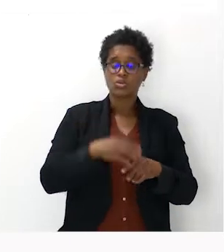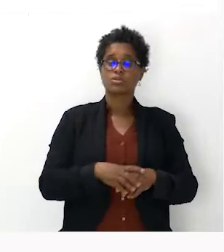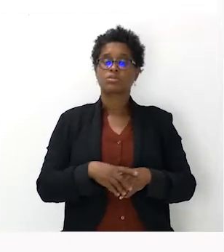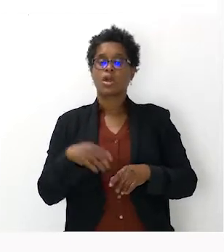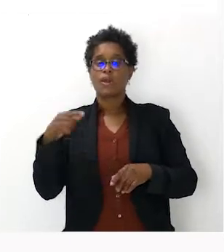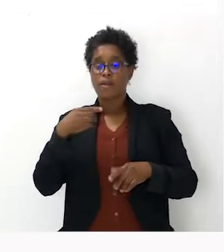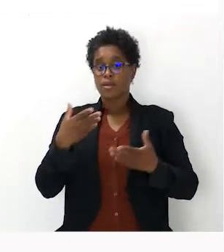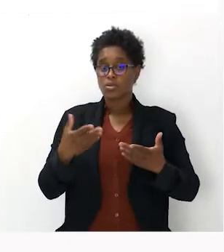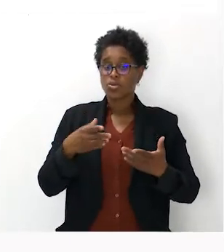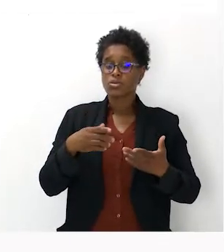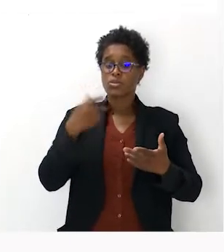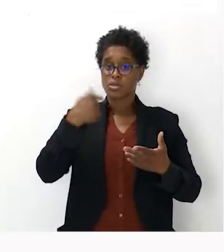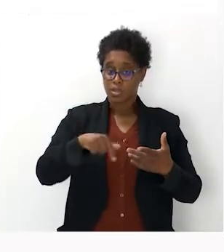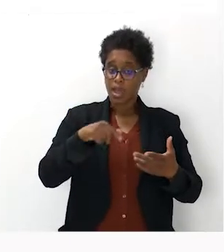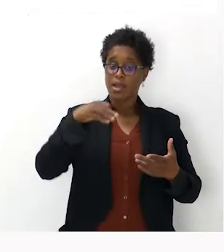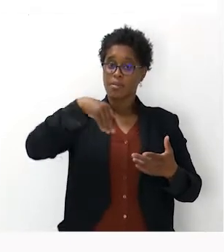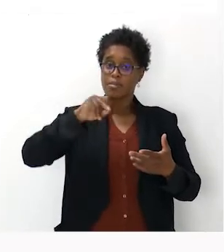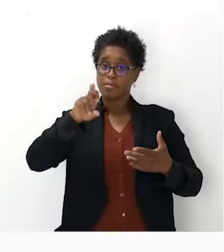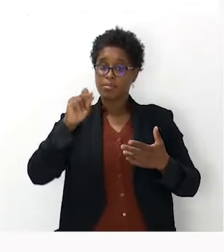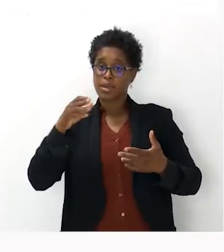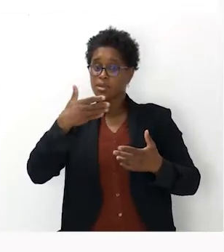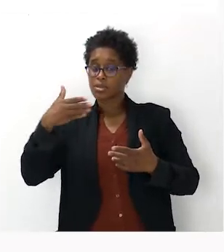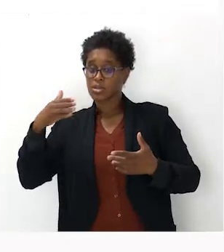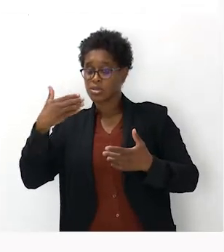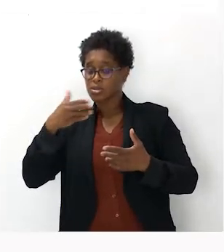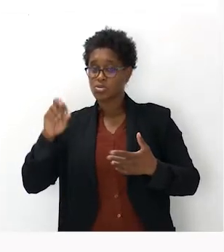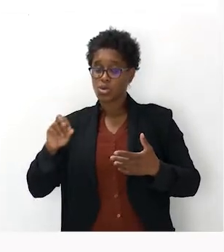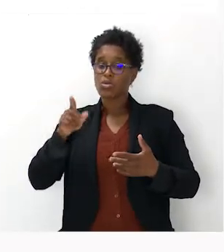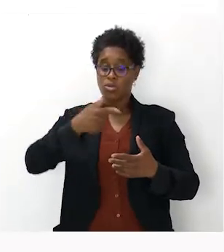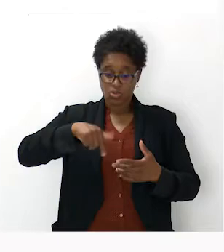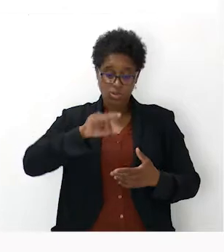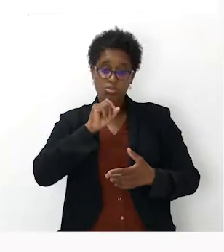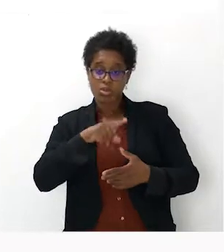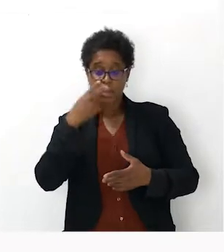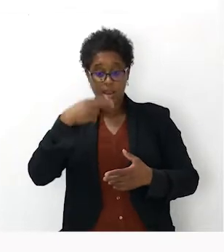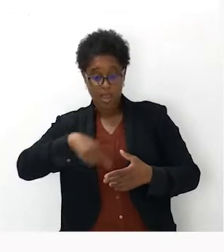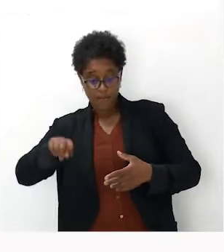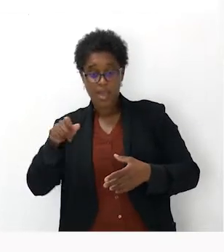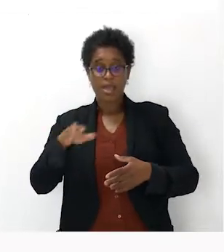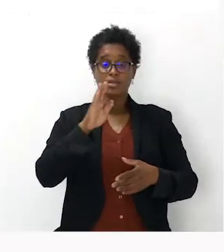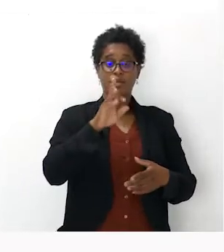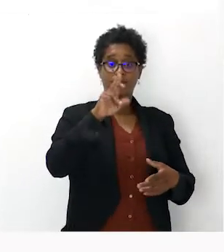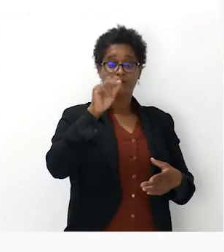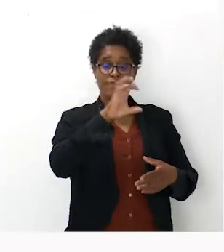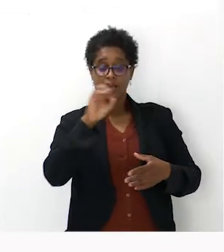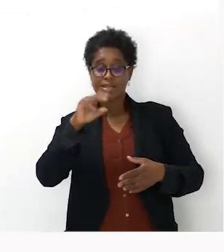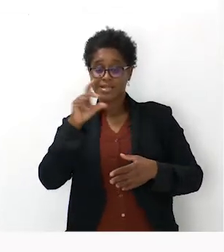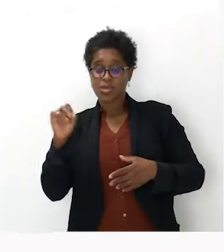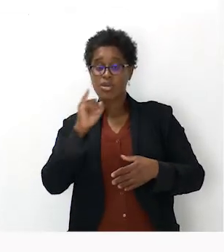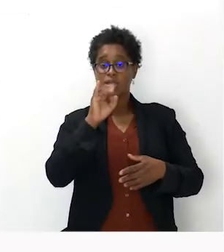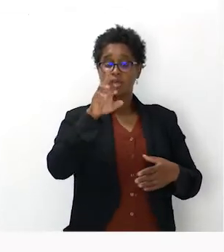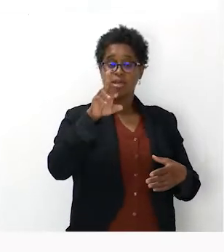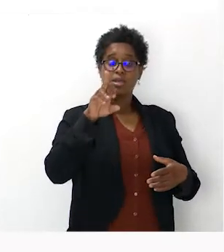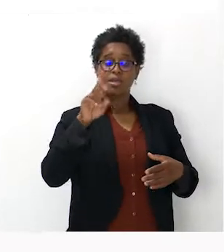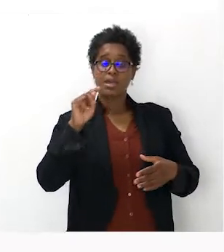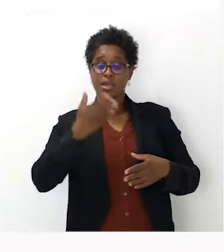18. Nós podemos levar essa fração à forma irredutível. Nós podemos dividir